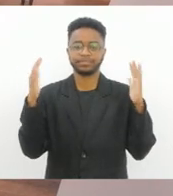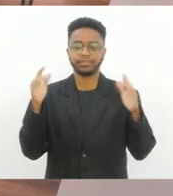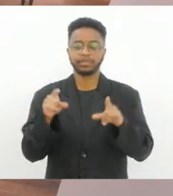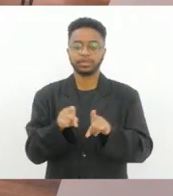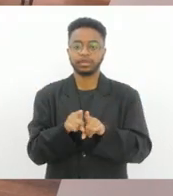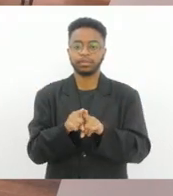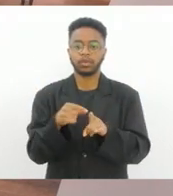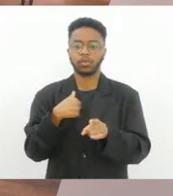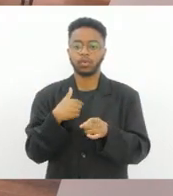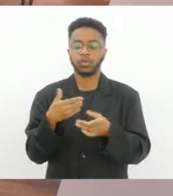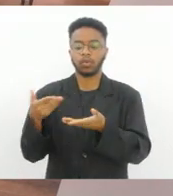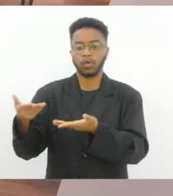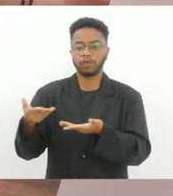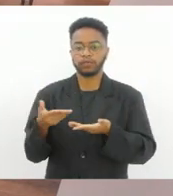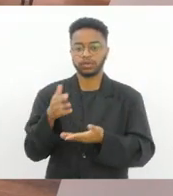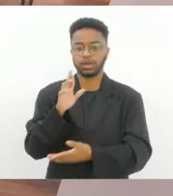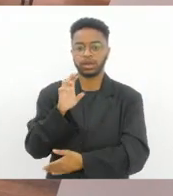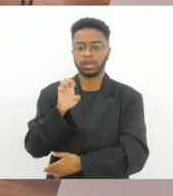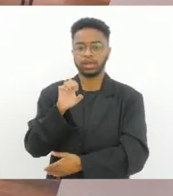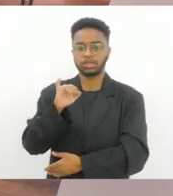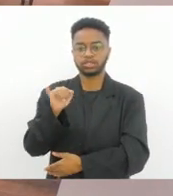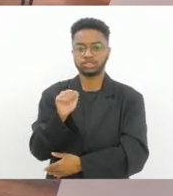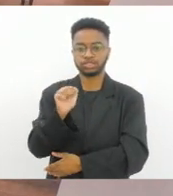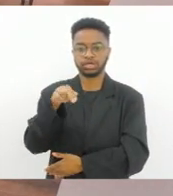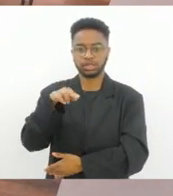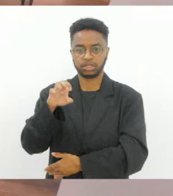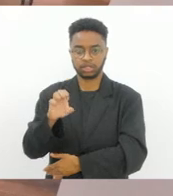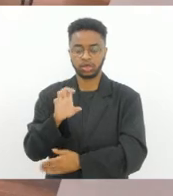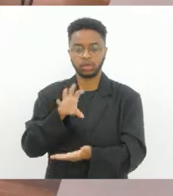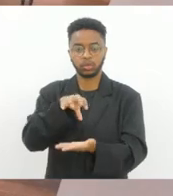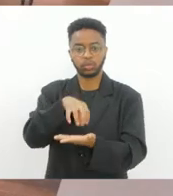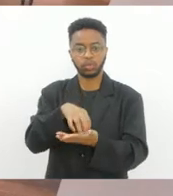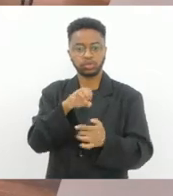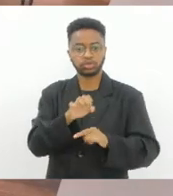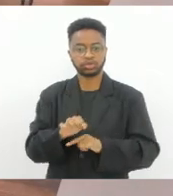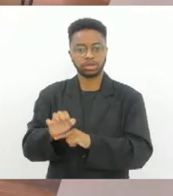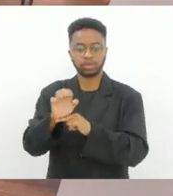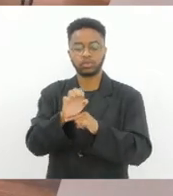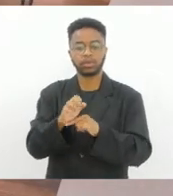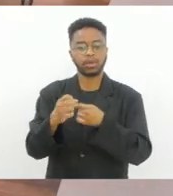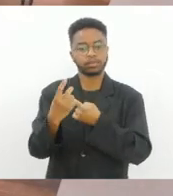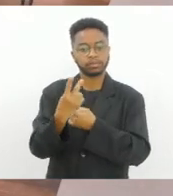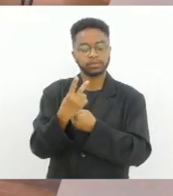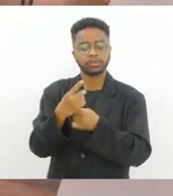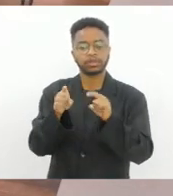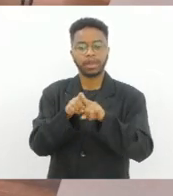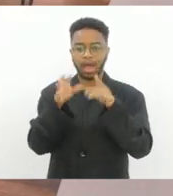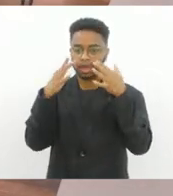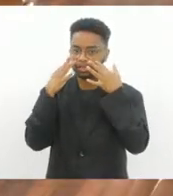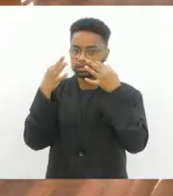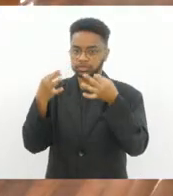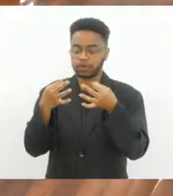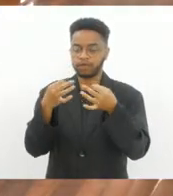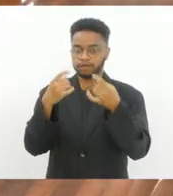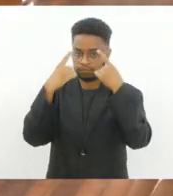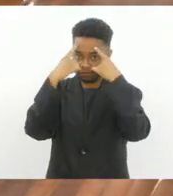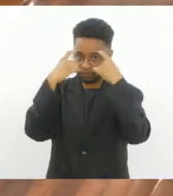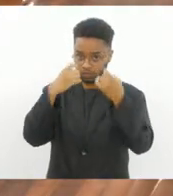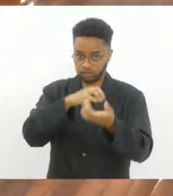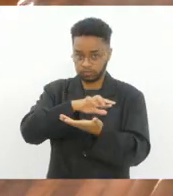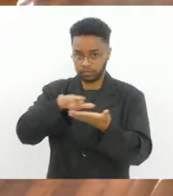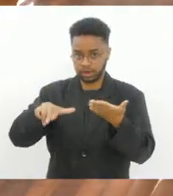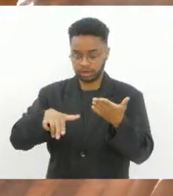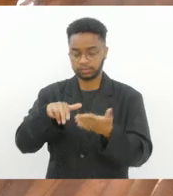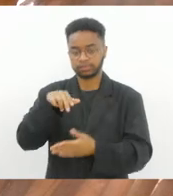Convido também a senhora Rejane Farias, do Núcleo Estadual de Prevenção e Atenção a Violências, NESPAV,